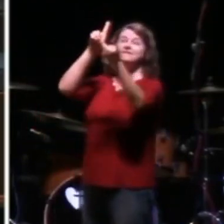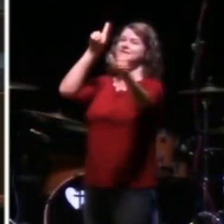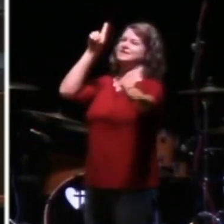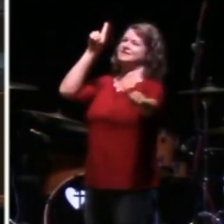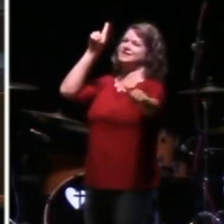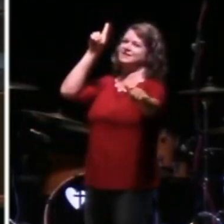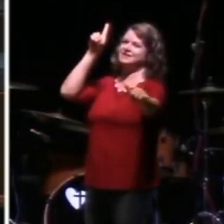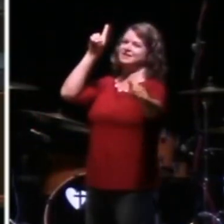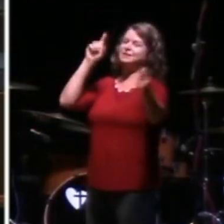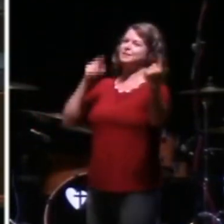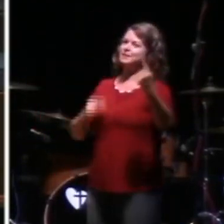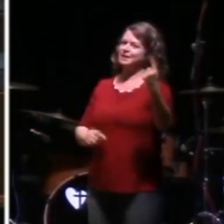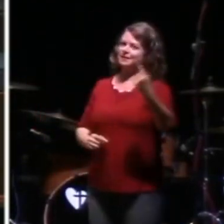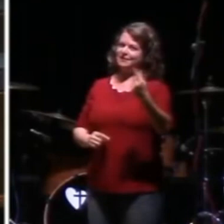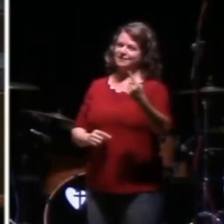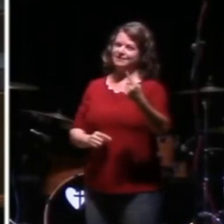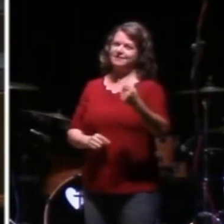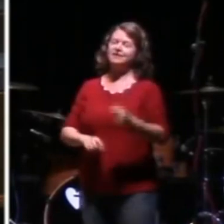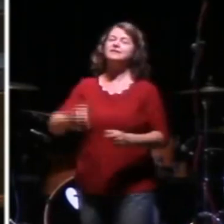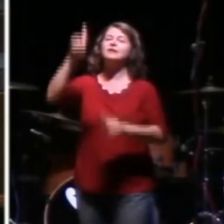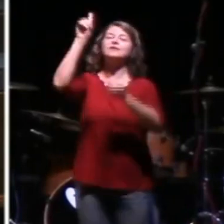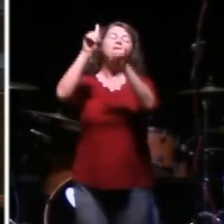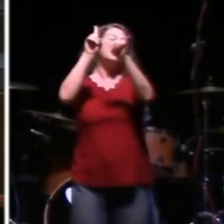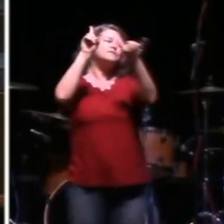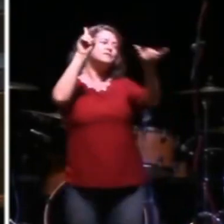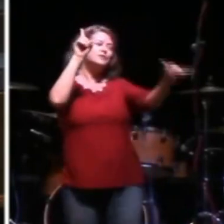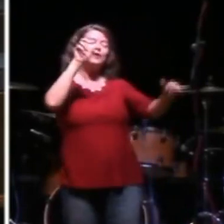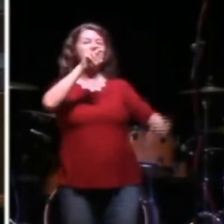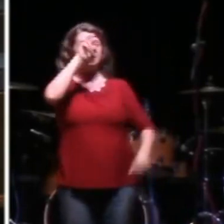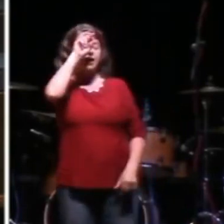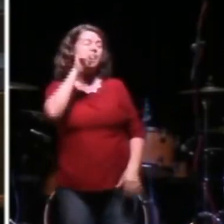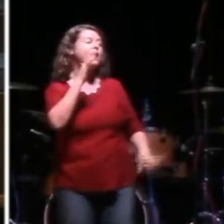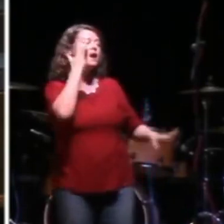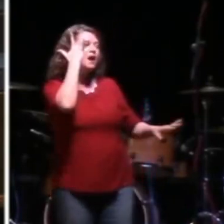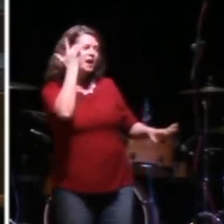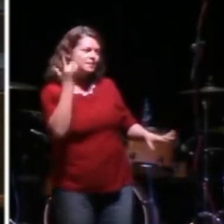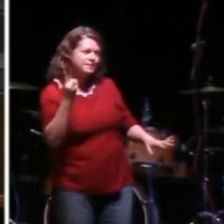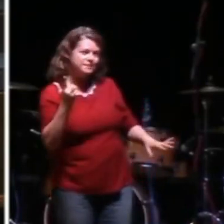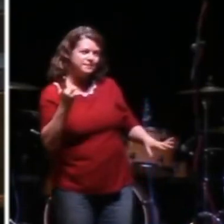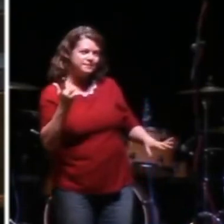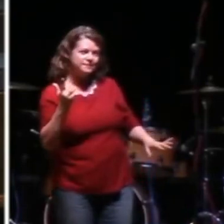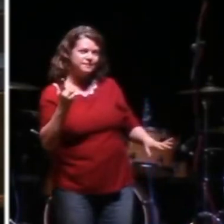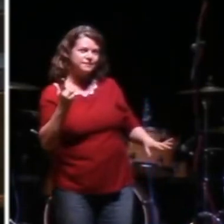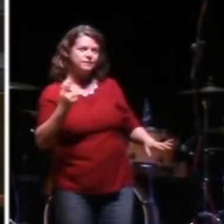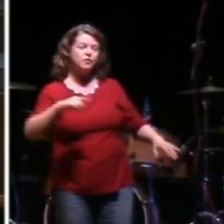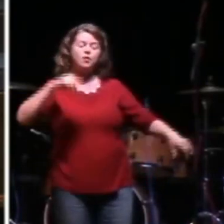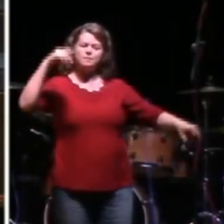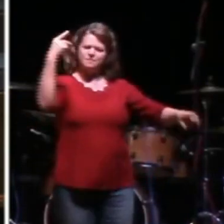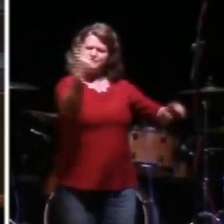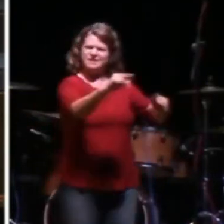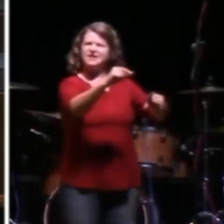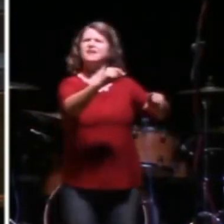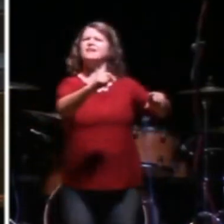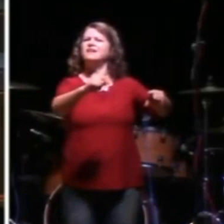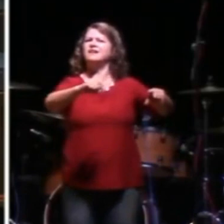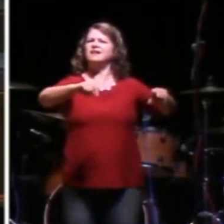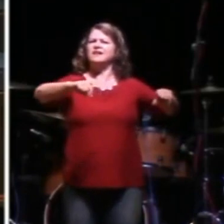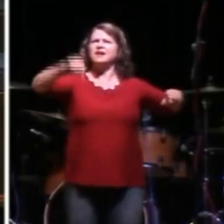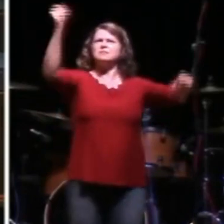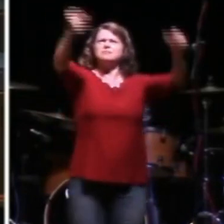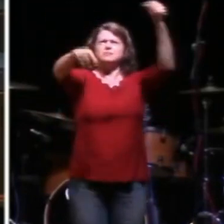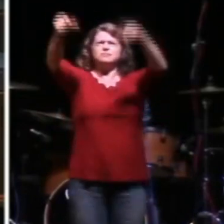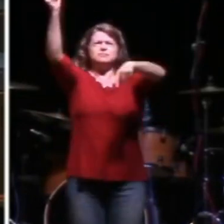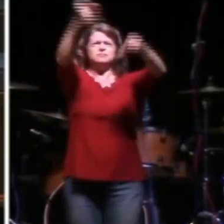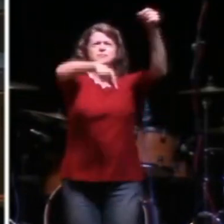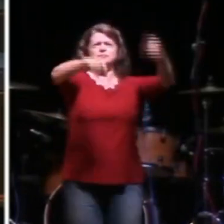deus aqui avisou para olha aqui e amanhã eu vou mandar vídeos grandes como nunca veio nunca